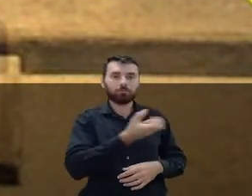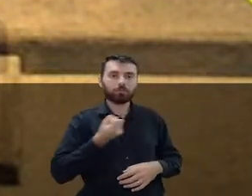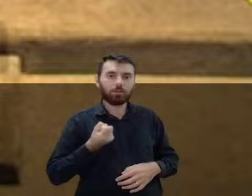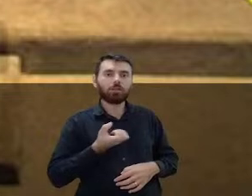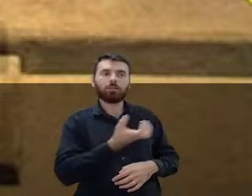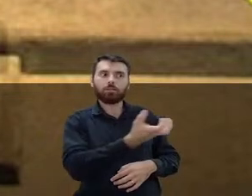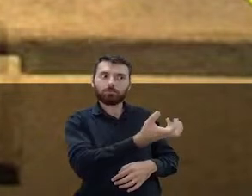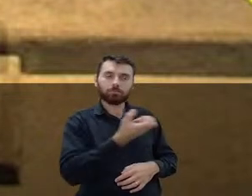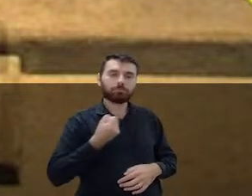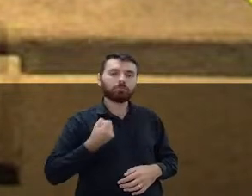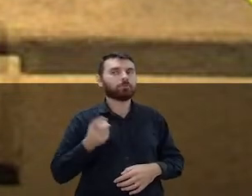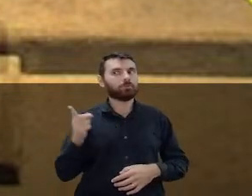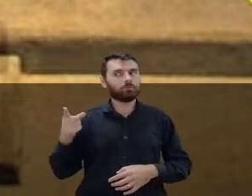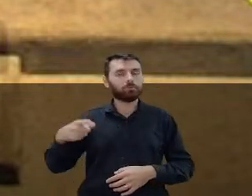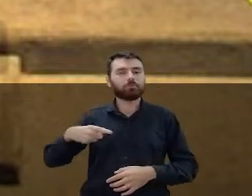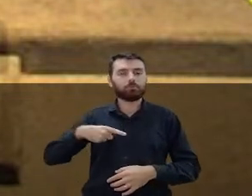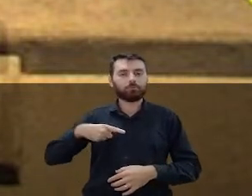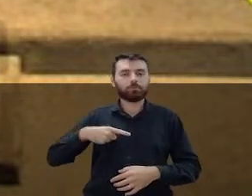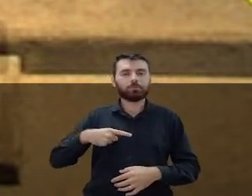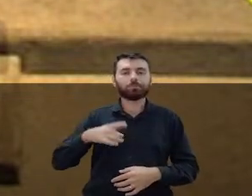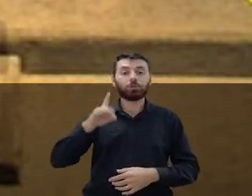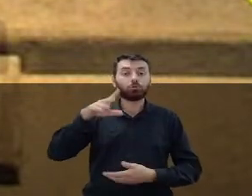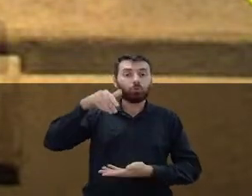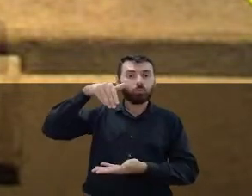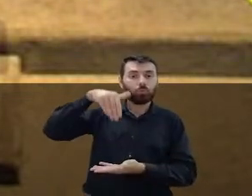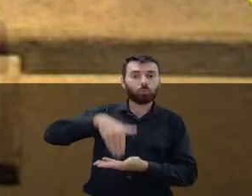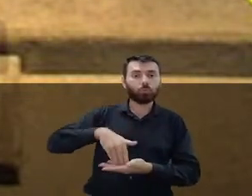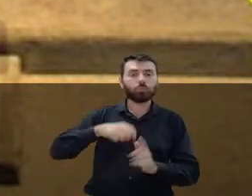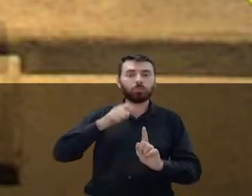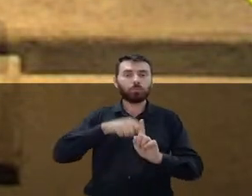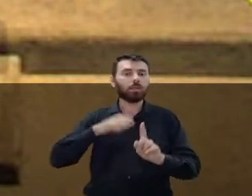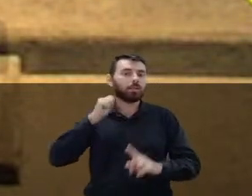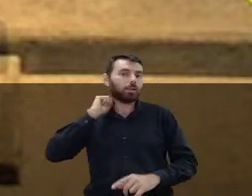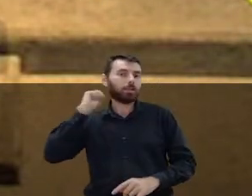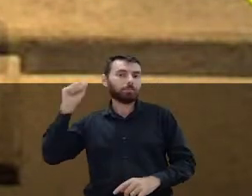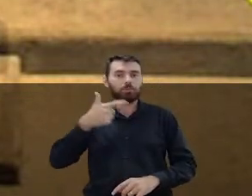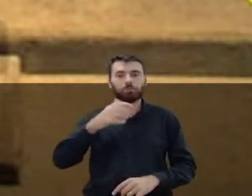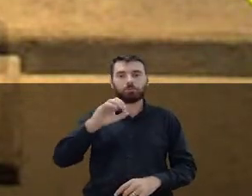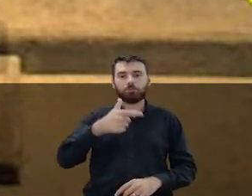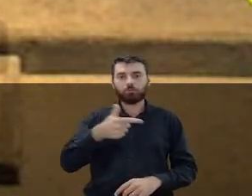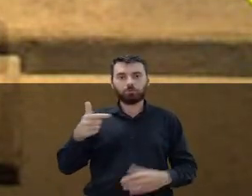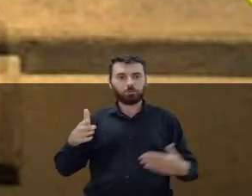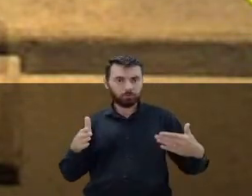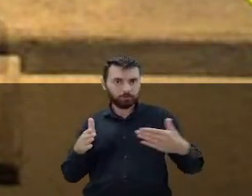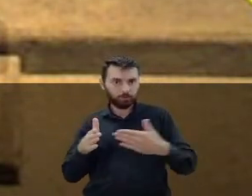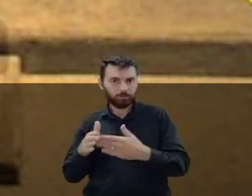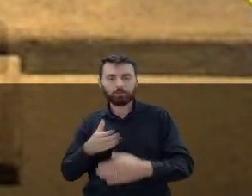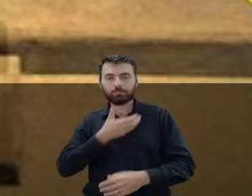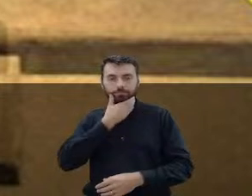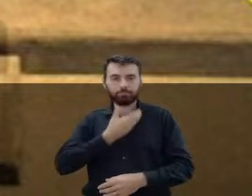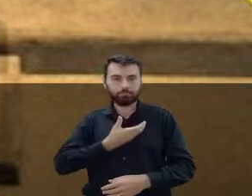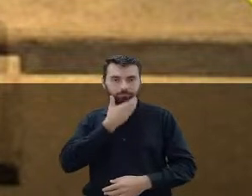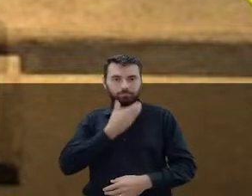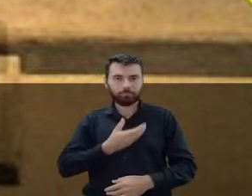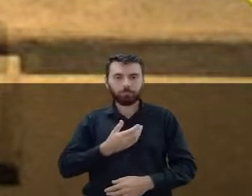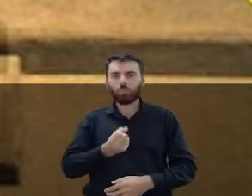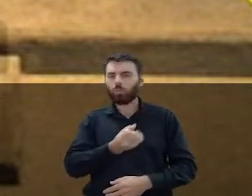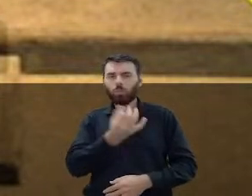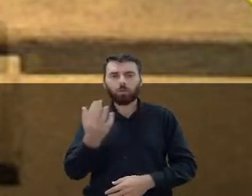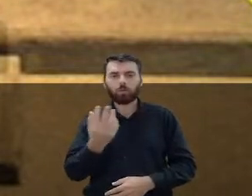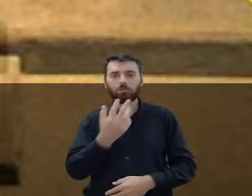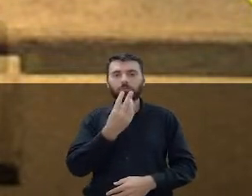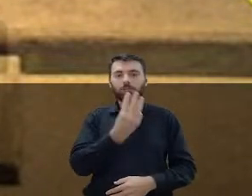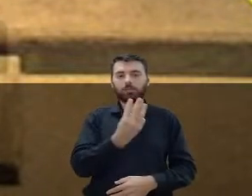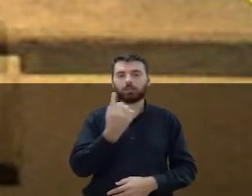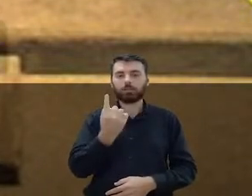somente os últimos ali, de abril de 2022 até dezembro de 2022, 21, 31 mil reais, 37